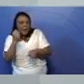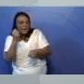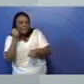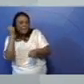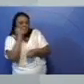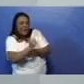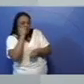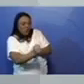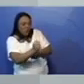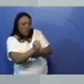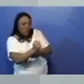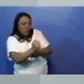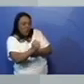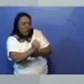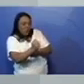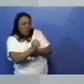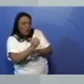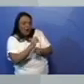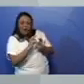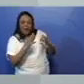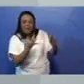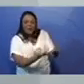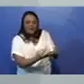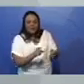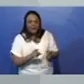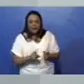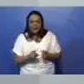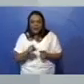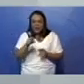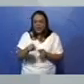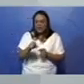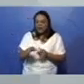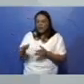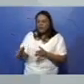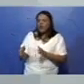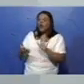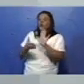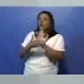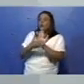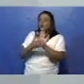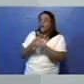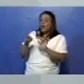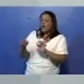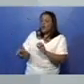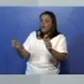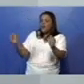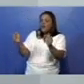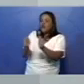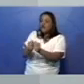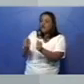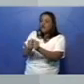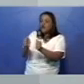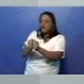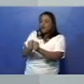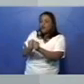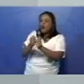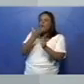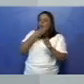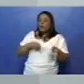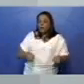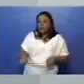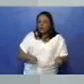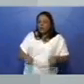fazer o que o primo mandasse. E o primo, então, propôs para ele 12 tarefas, e essas são as 12 trabalhos de